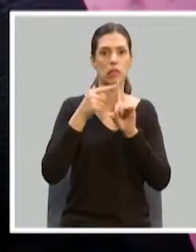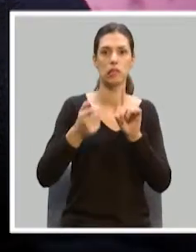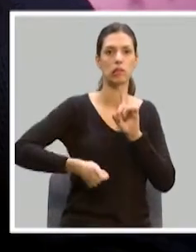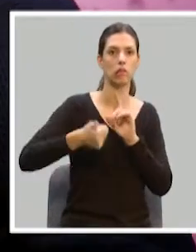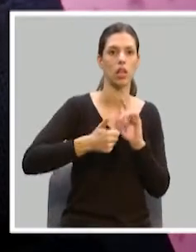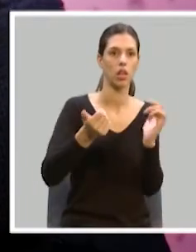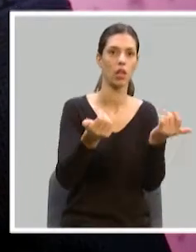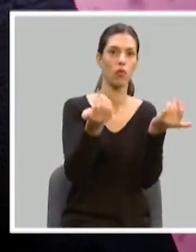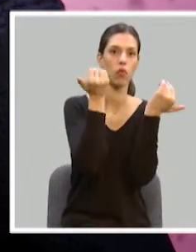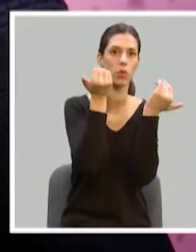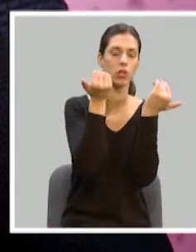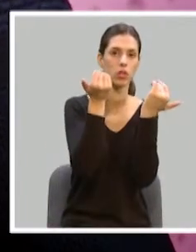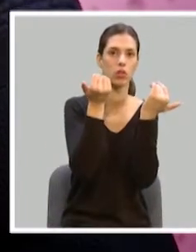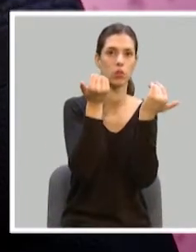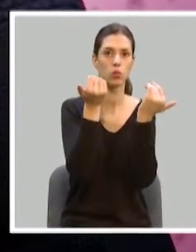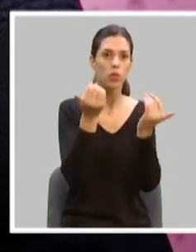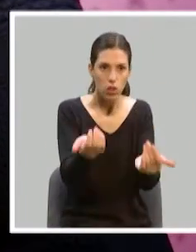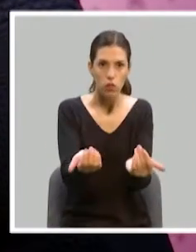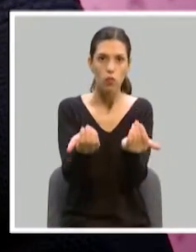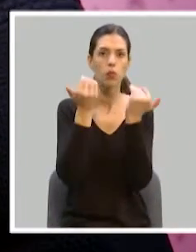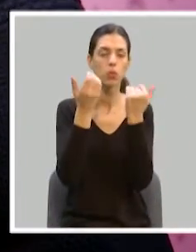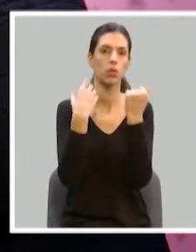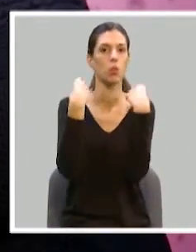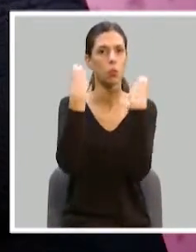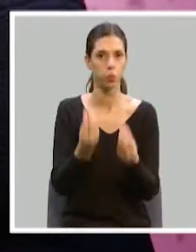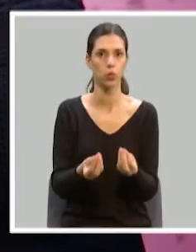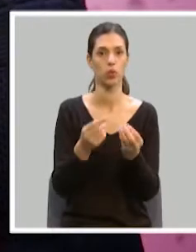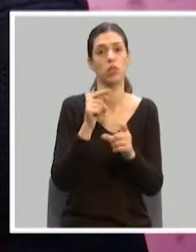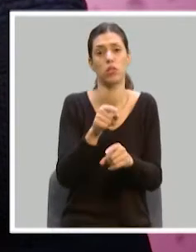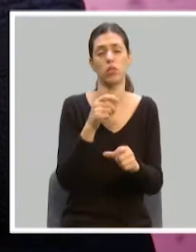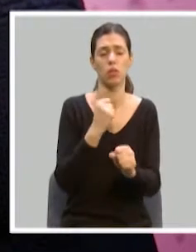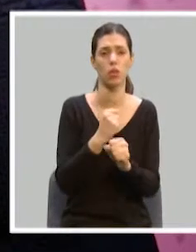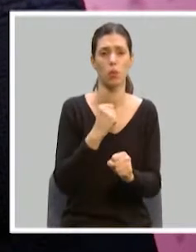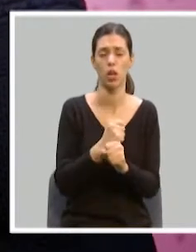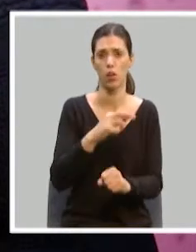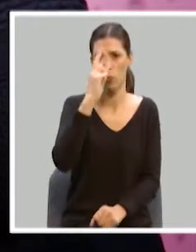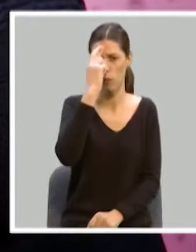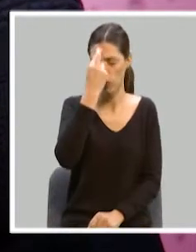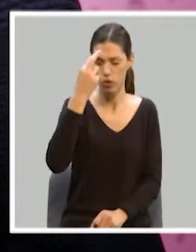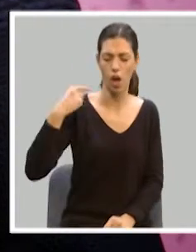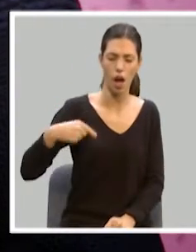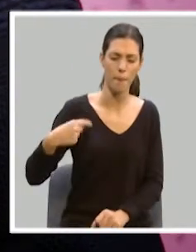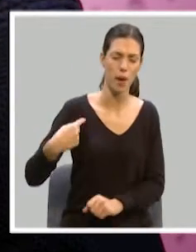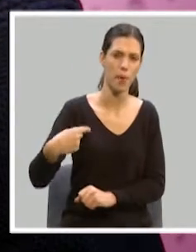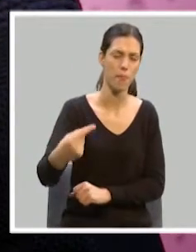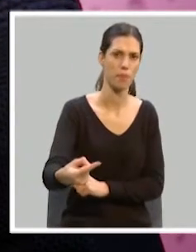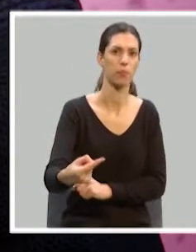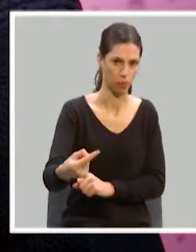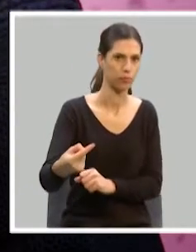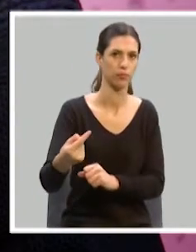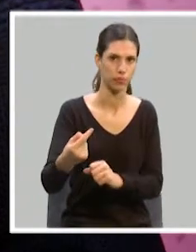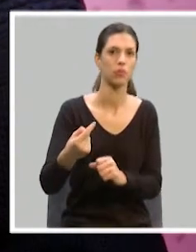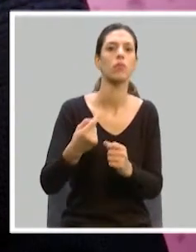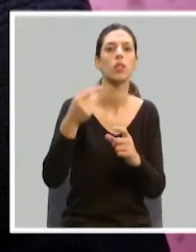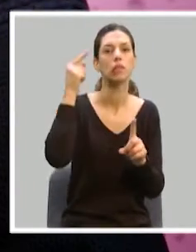informadas e de serem bem informados e seu trabalho eu esforço diário que ali todos